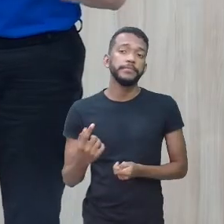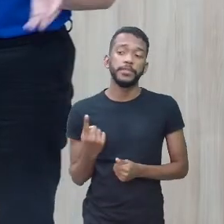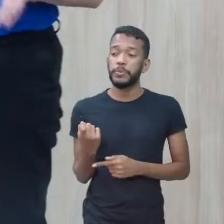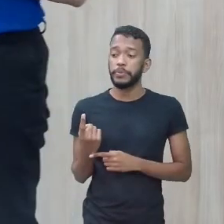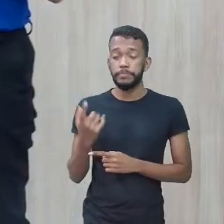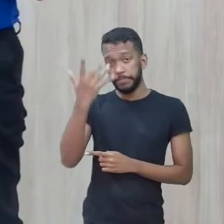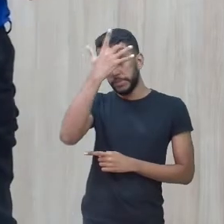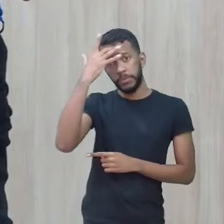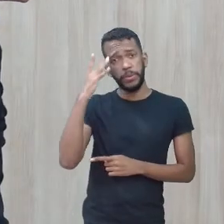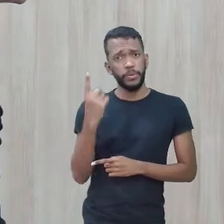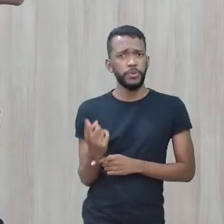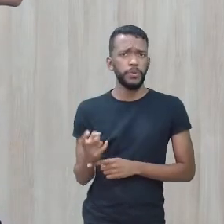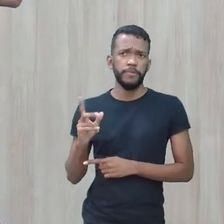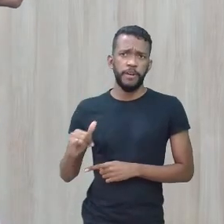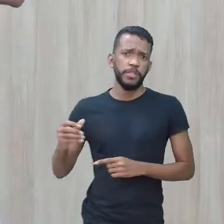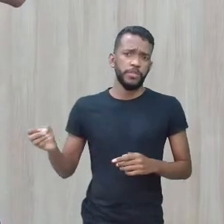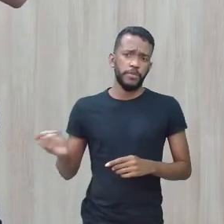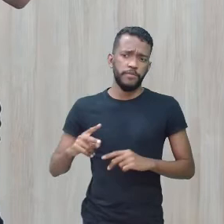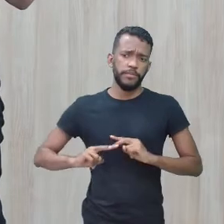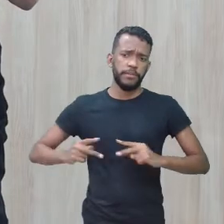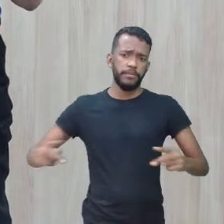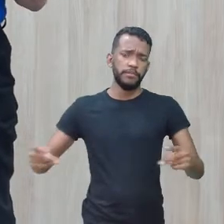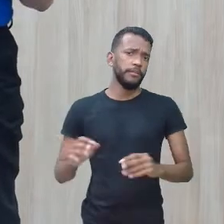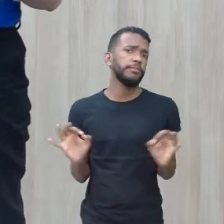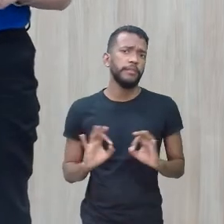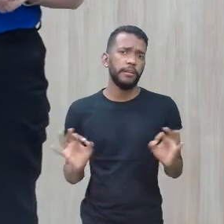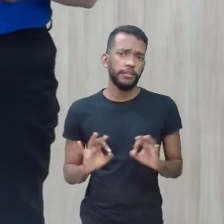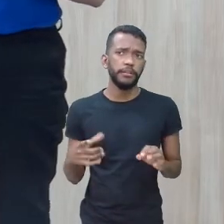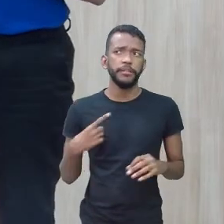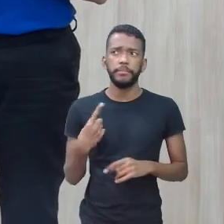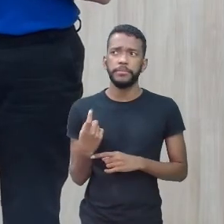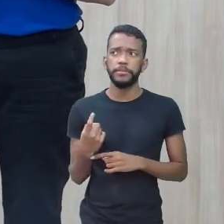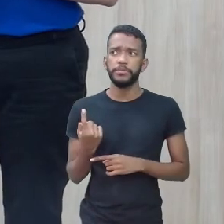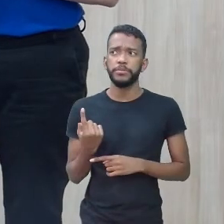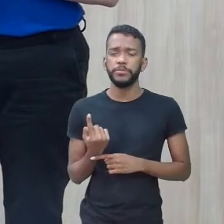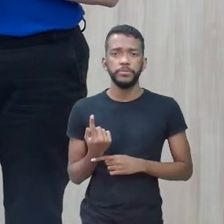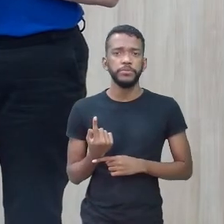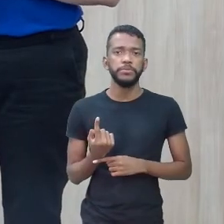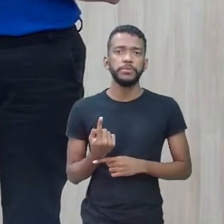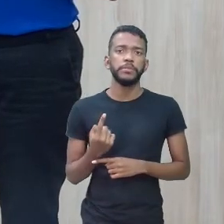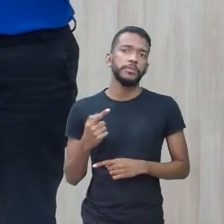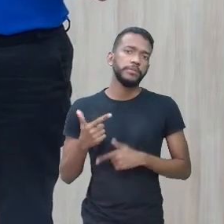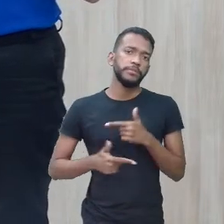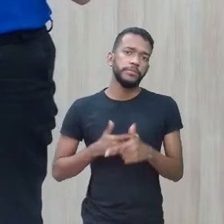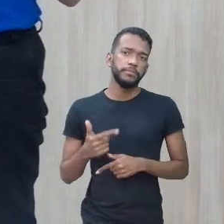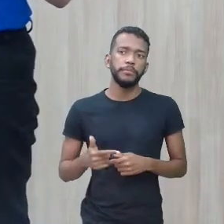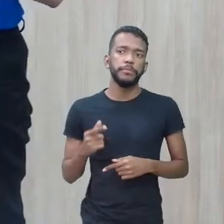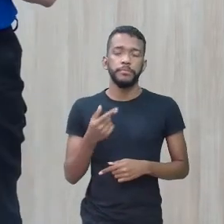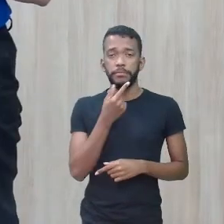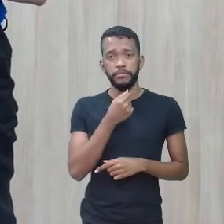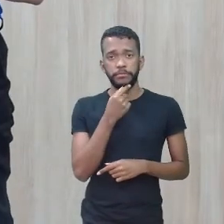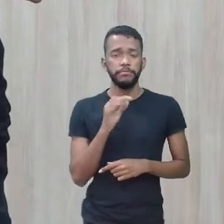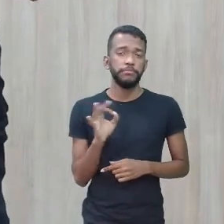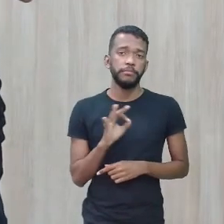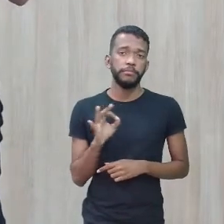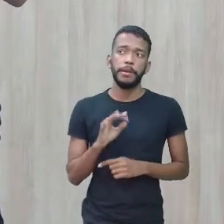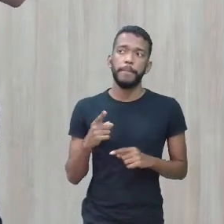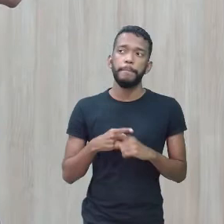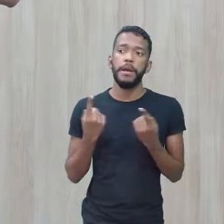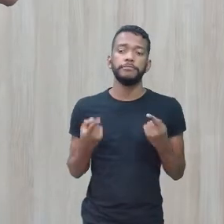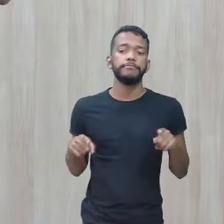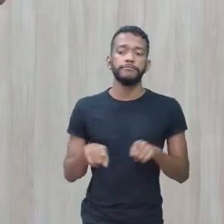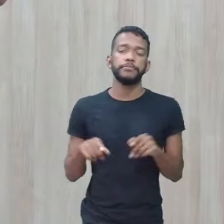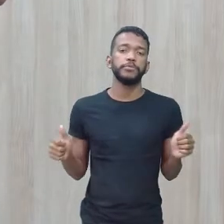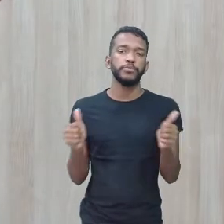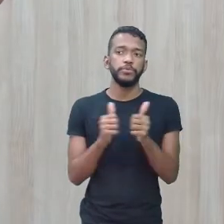vai gerar novos descendentes, nem o masculino só, nem o feminino. Mas eles juntos, em